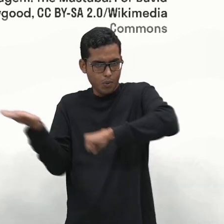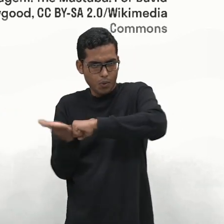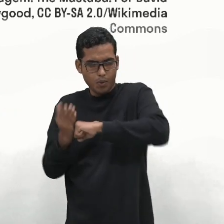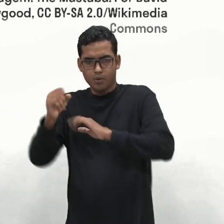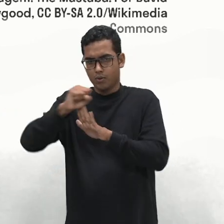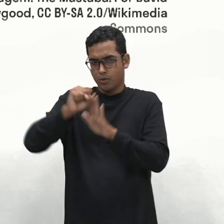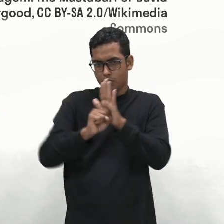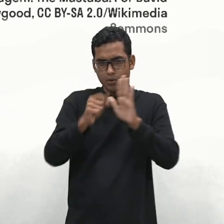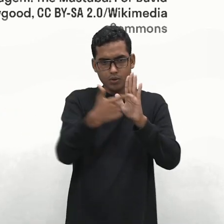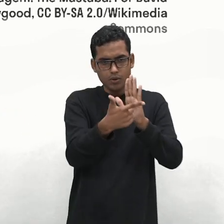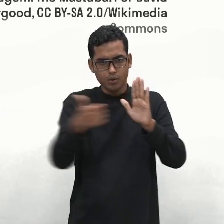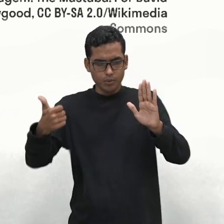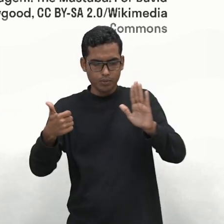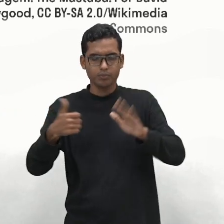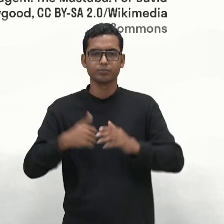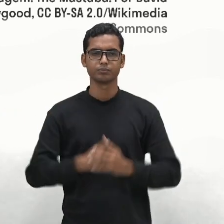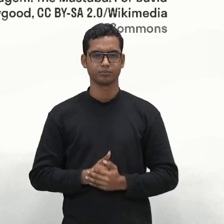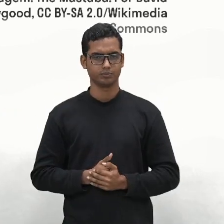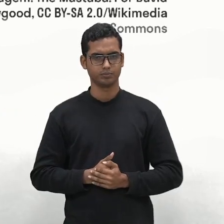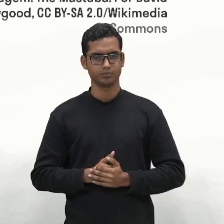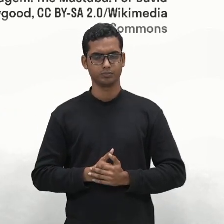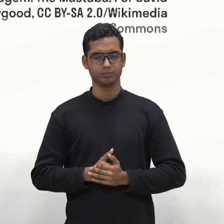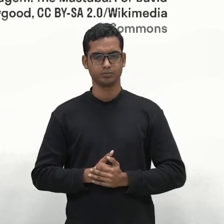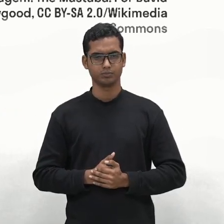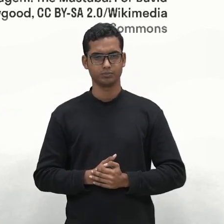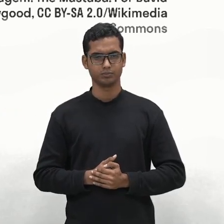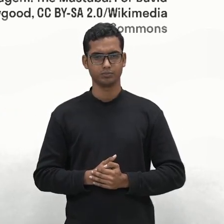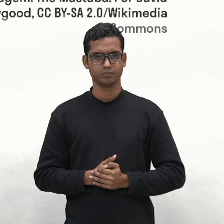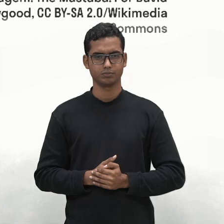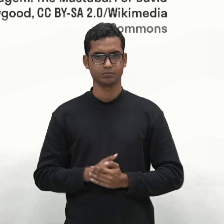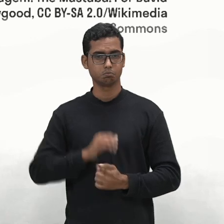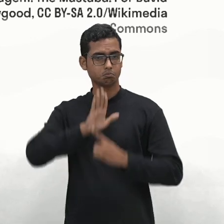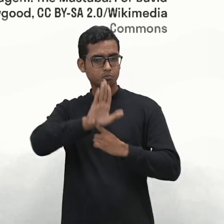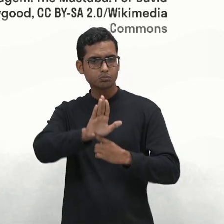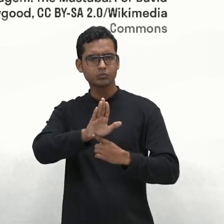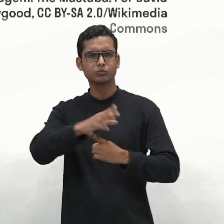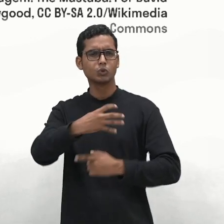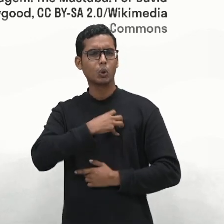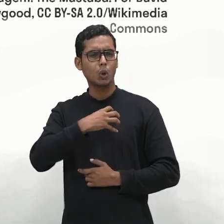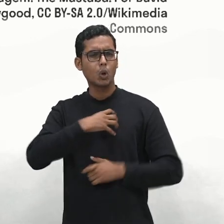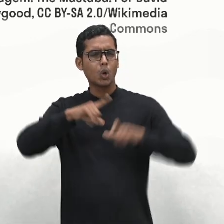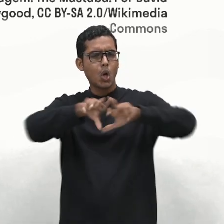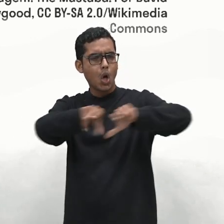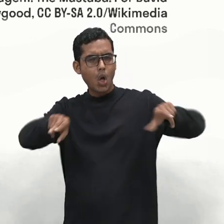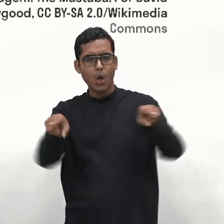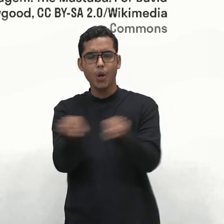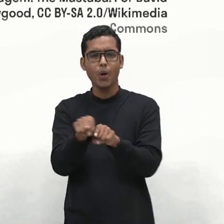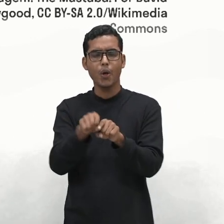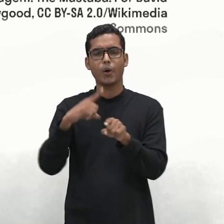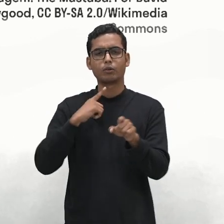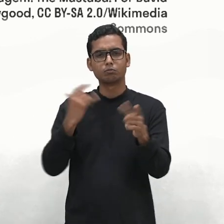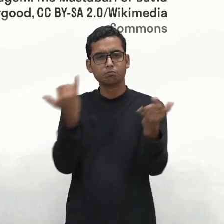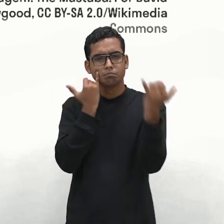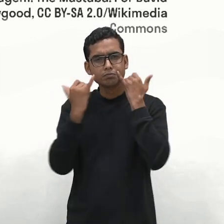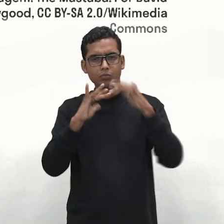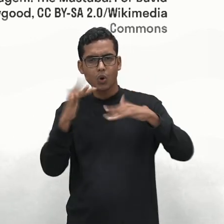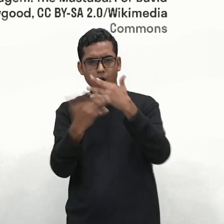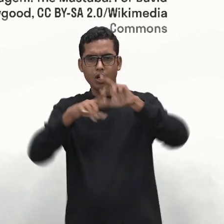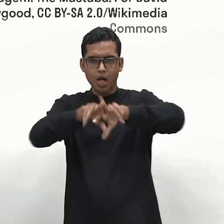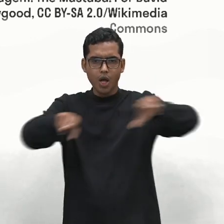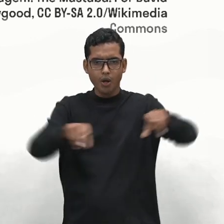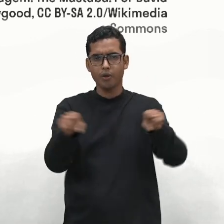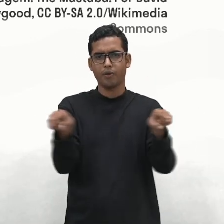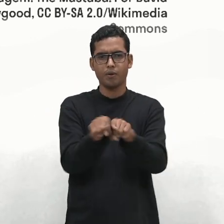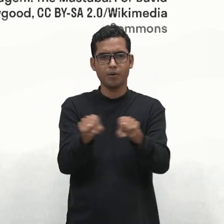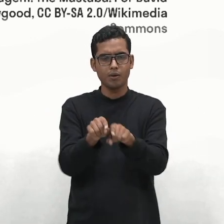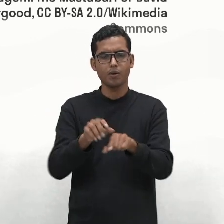século XXI, certo? Ele vai buscar a diversidade de estilos e mídias, mas ele não vai